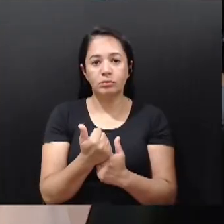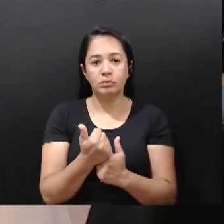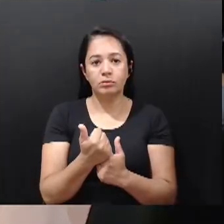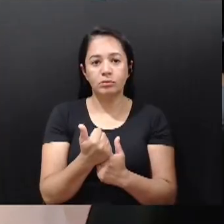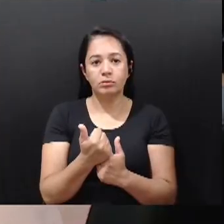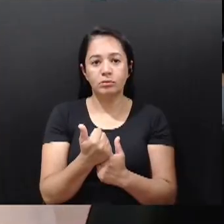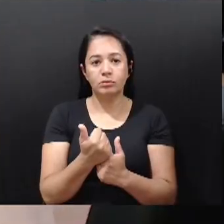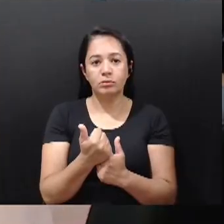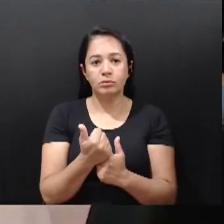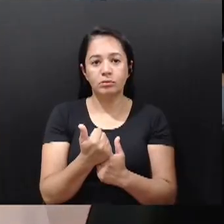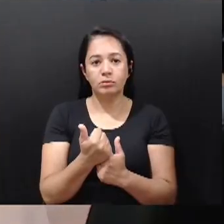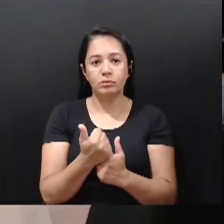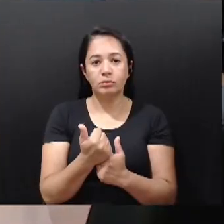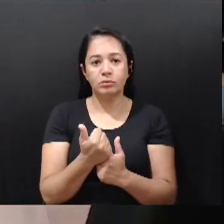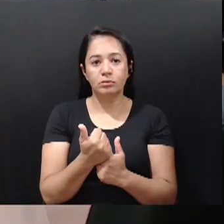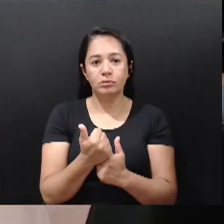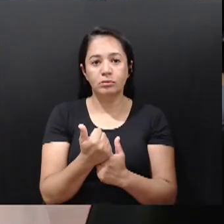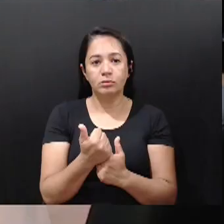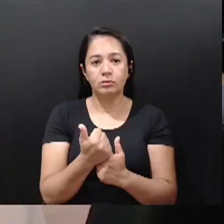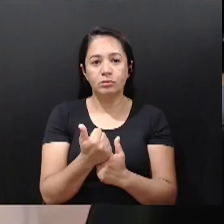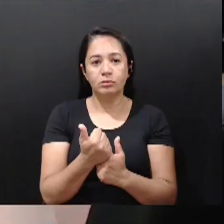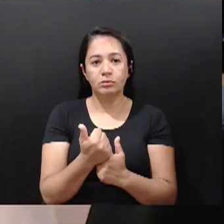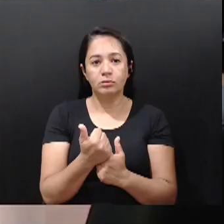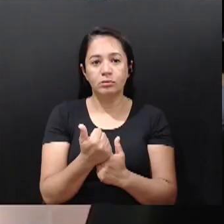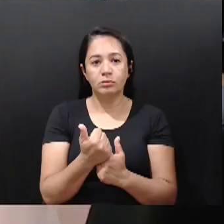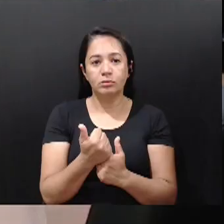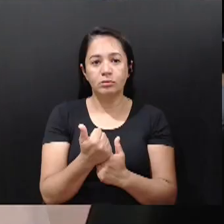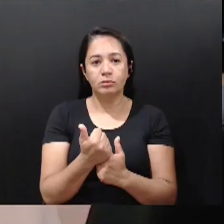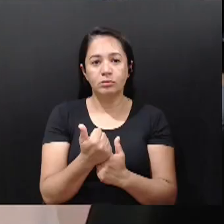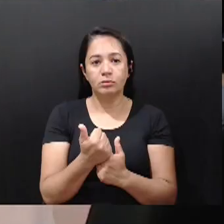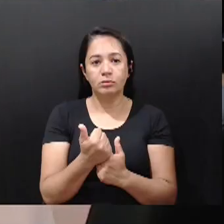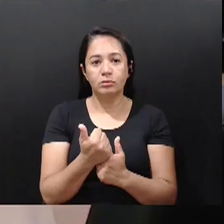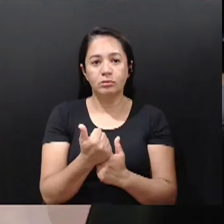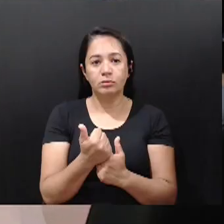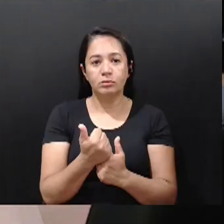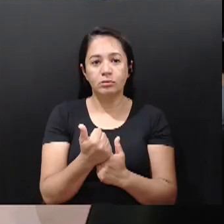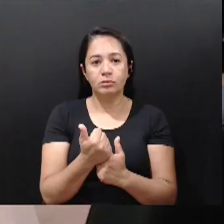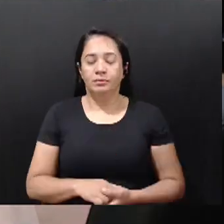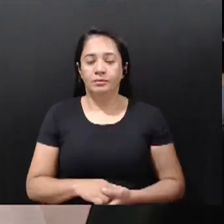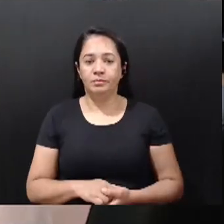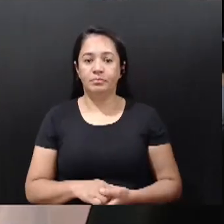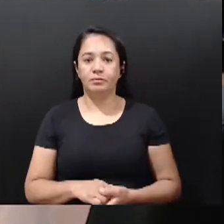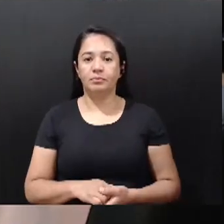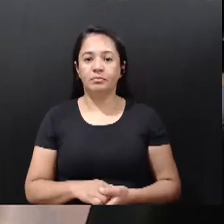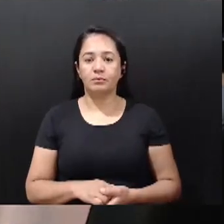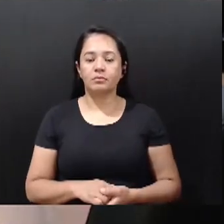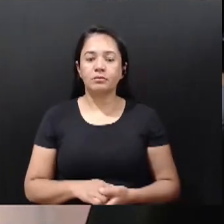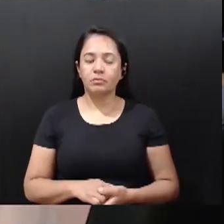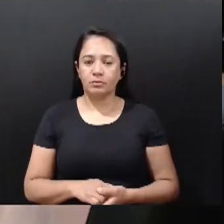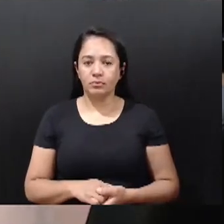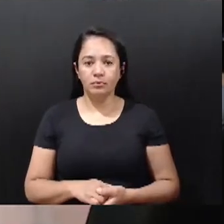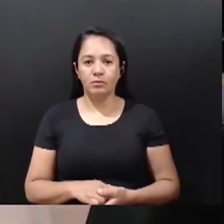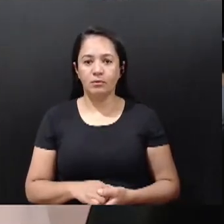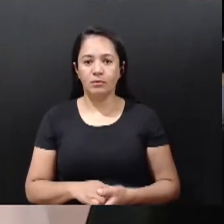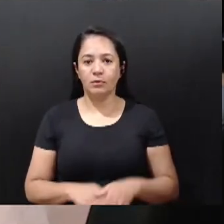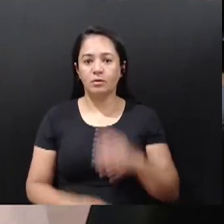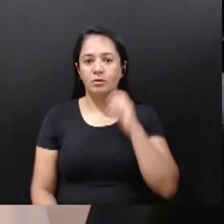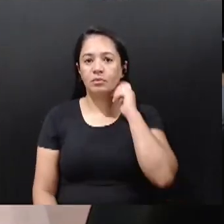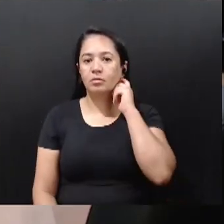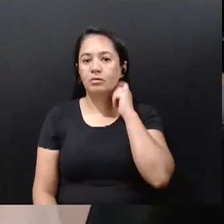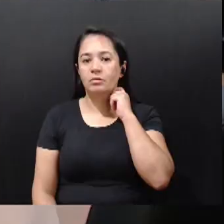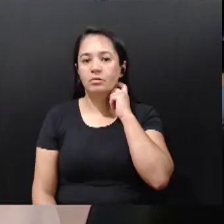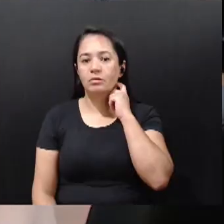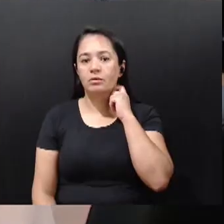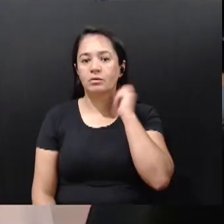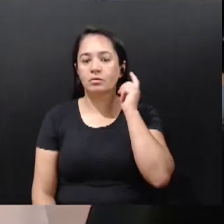também traz a possibilidade de compensação dos usuários que tiveram os seus créditos expirados nos